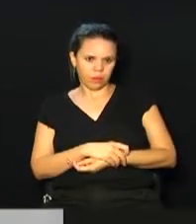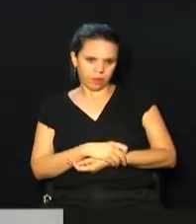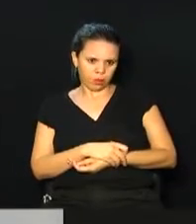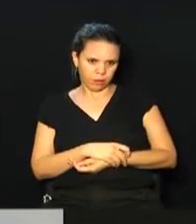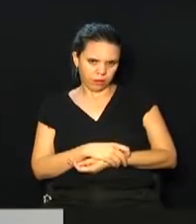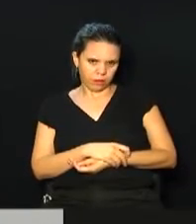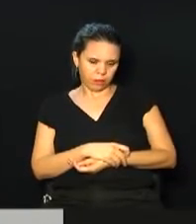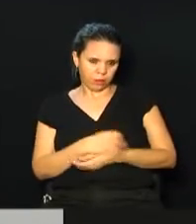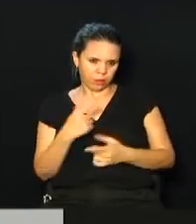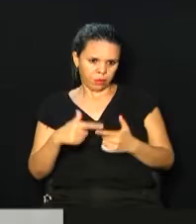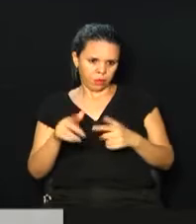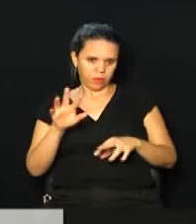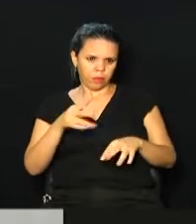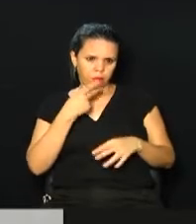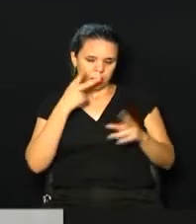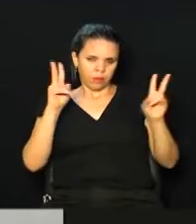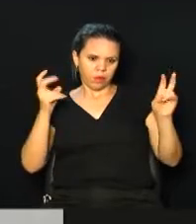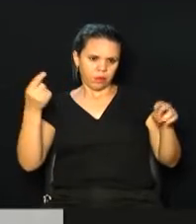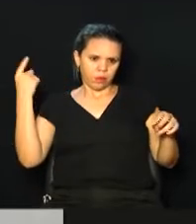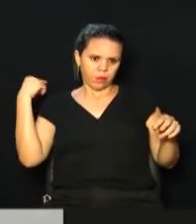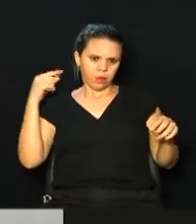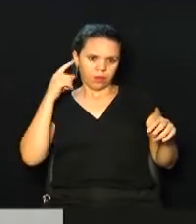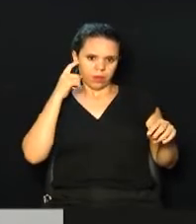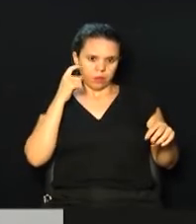Esse caso que você citou, que foi a